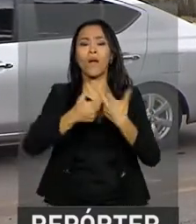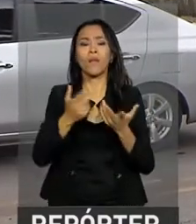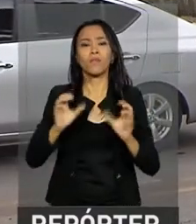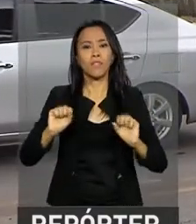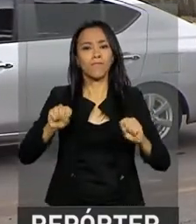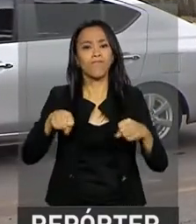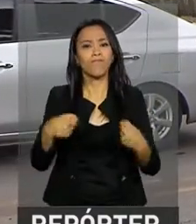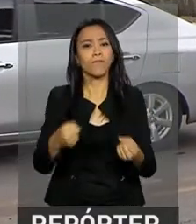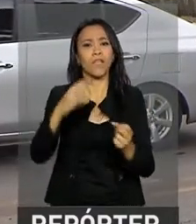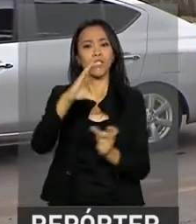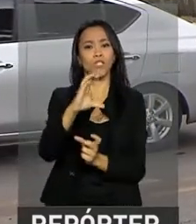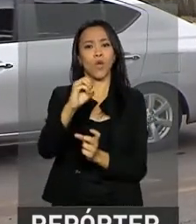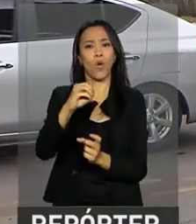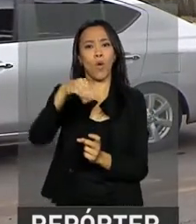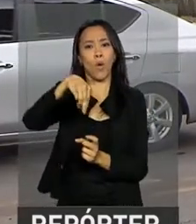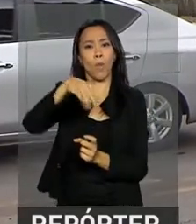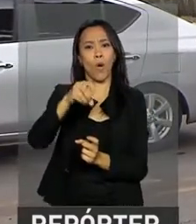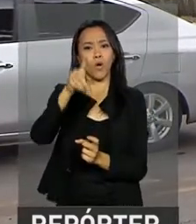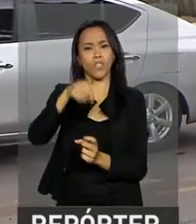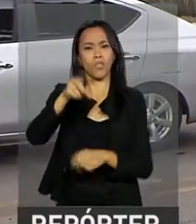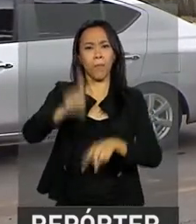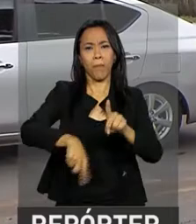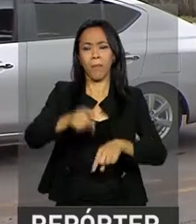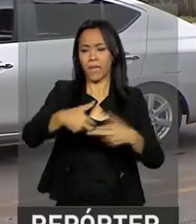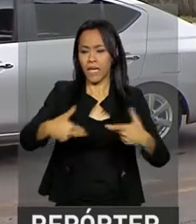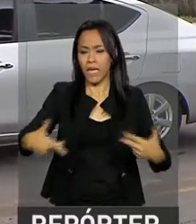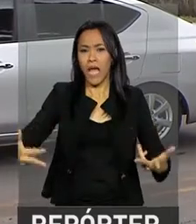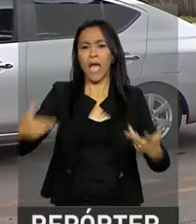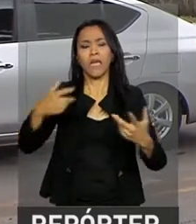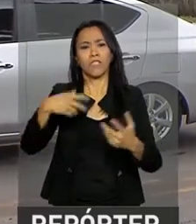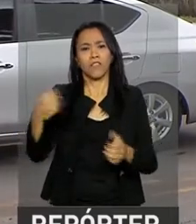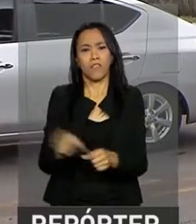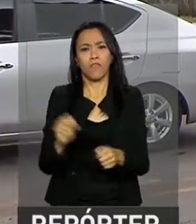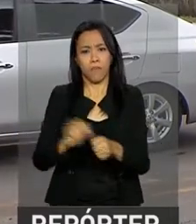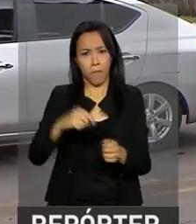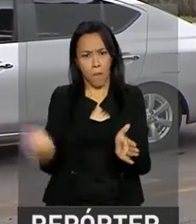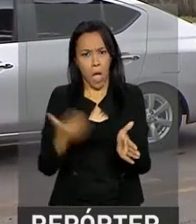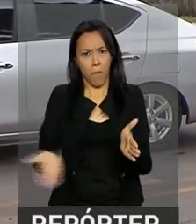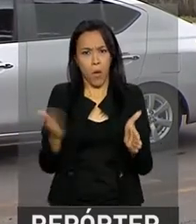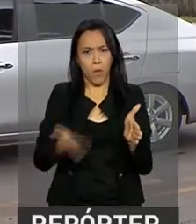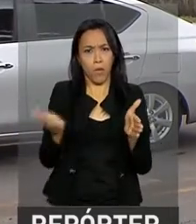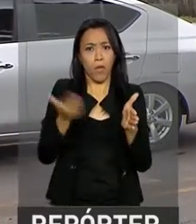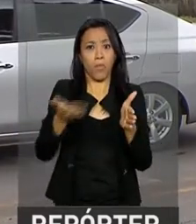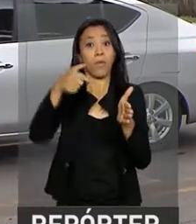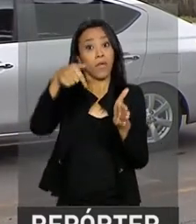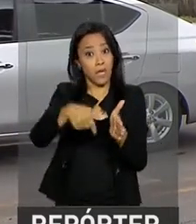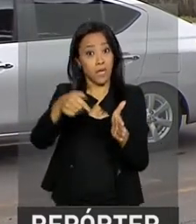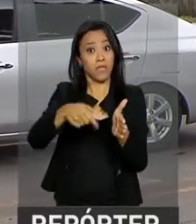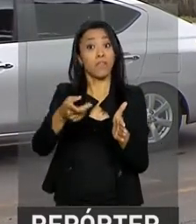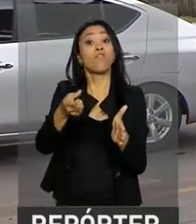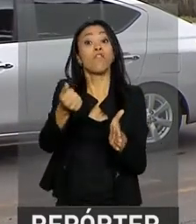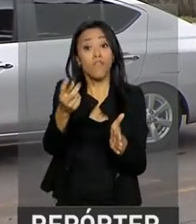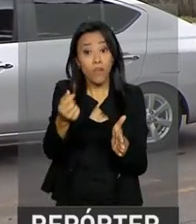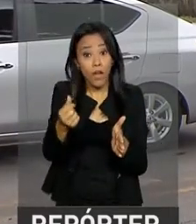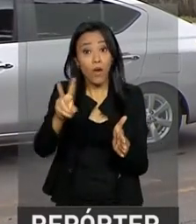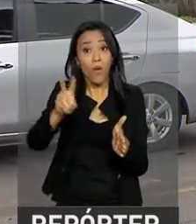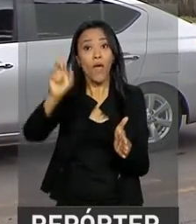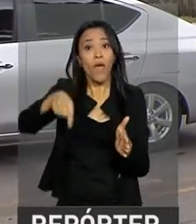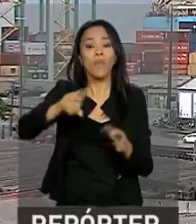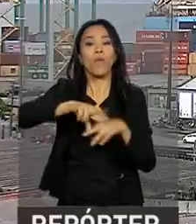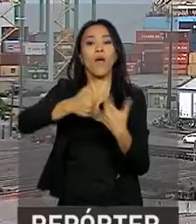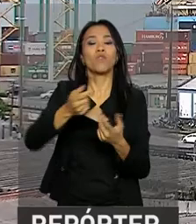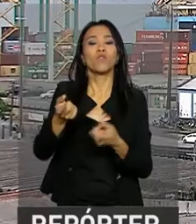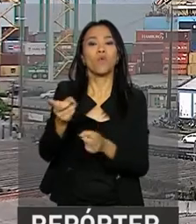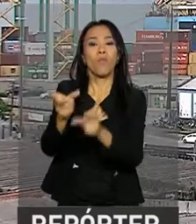valor das commodities, matérias-primas produzidas em larga escala e que têm os preços definidos pelo mercado